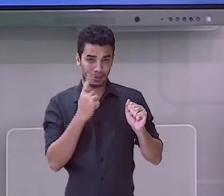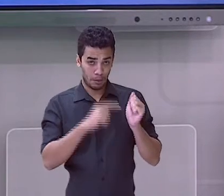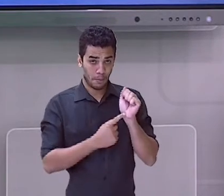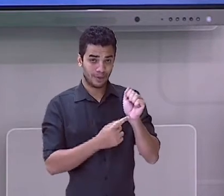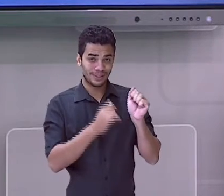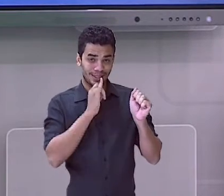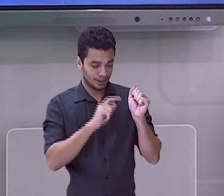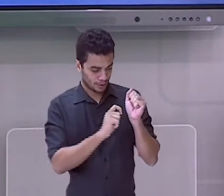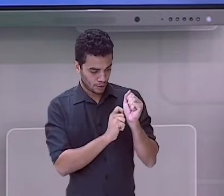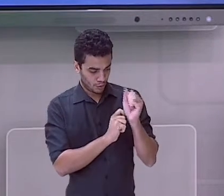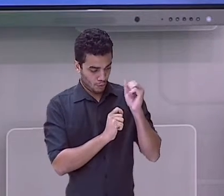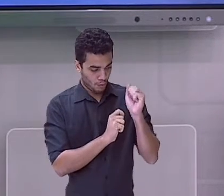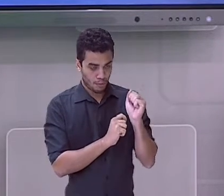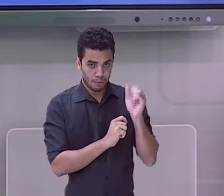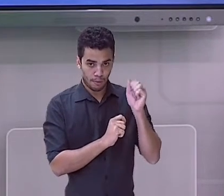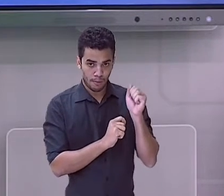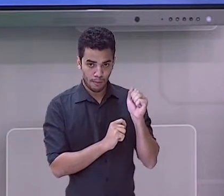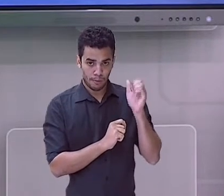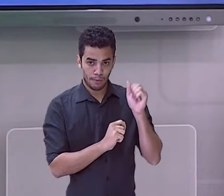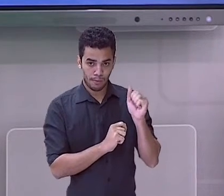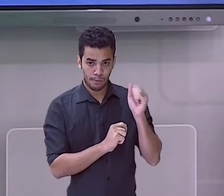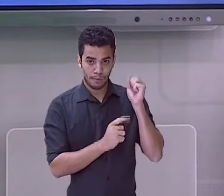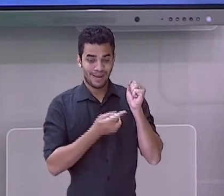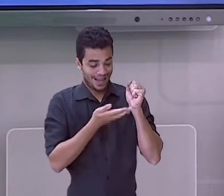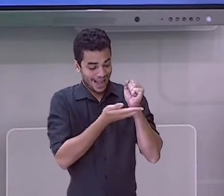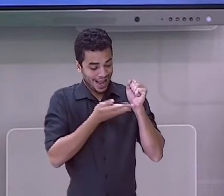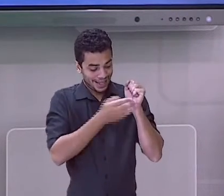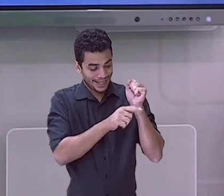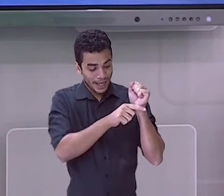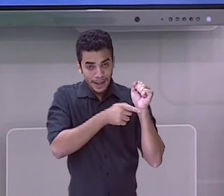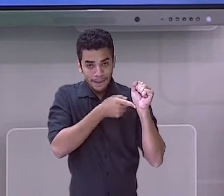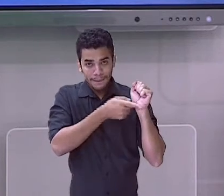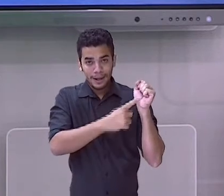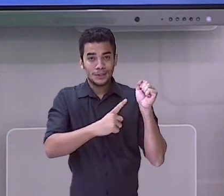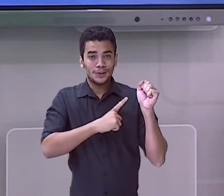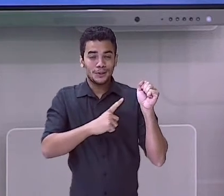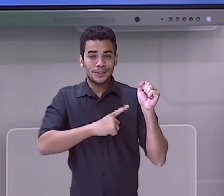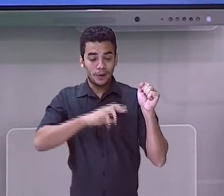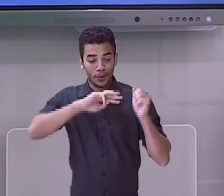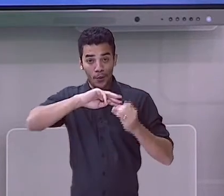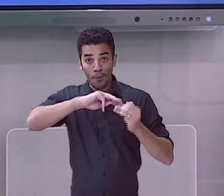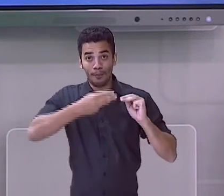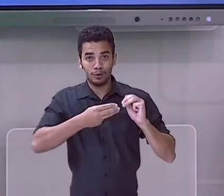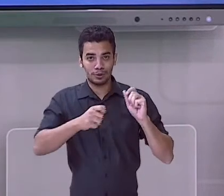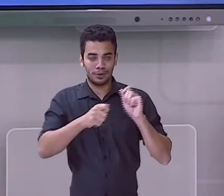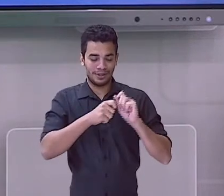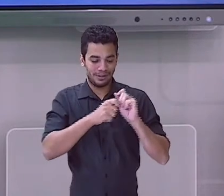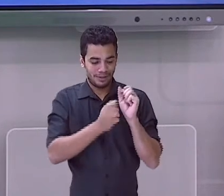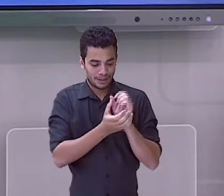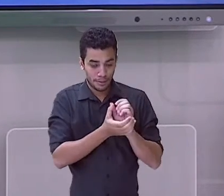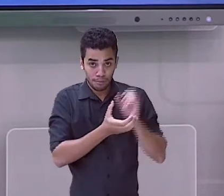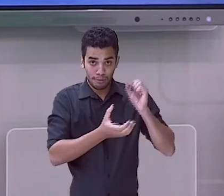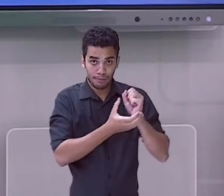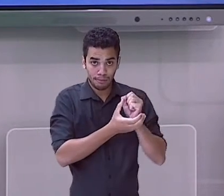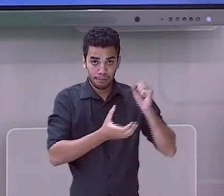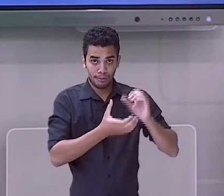né? Bum, né? Contrai, relaxa, contrai, relaxa. Todas